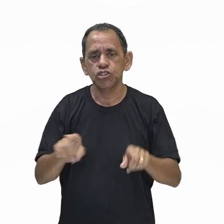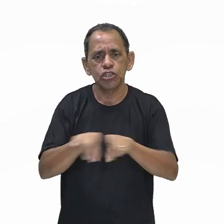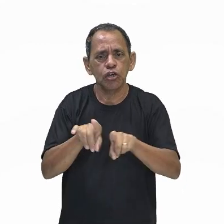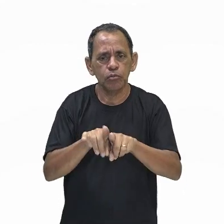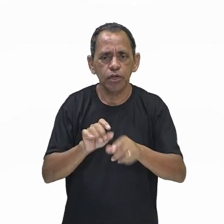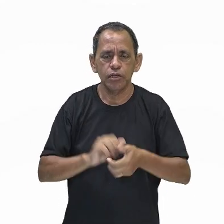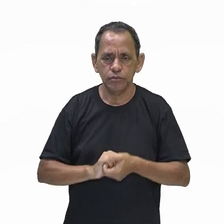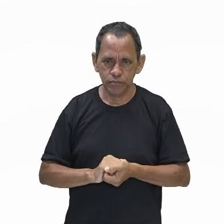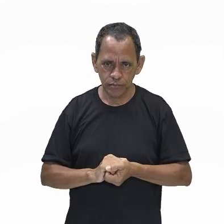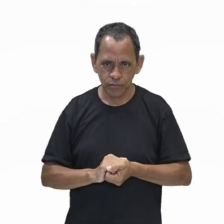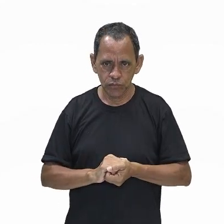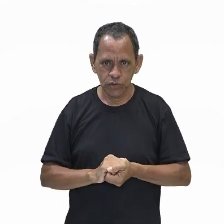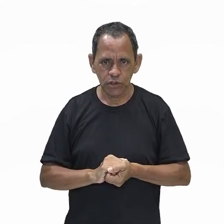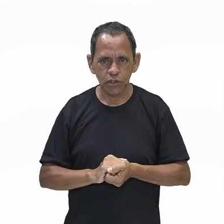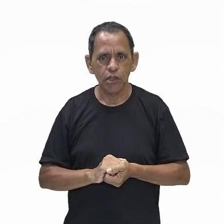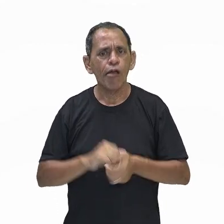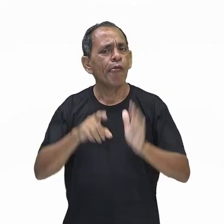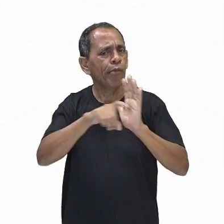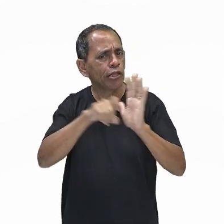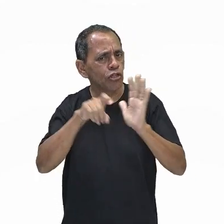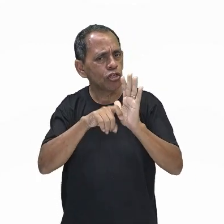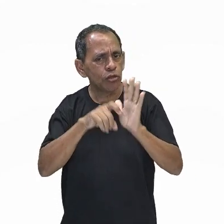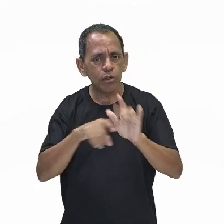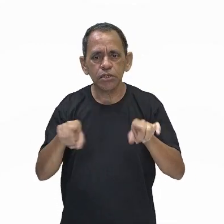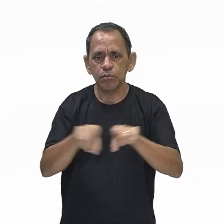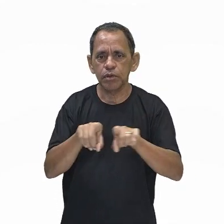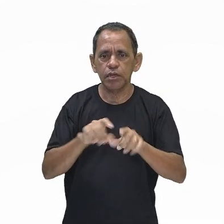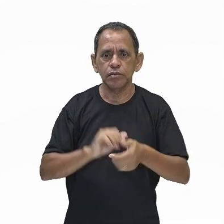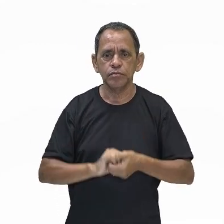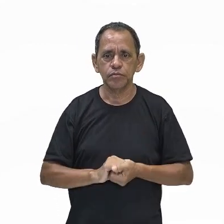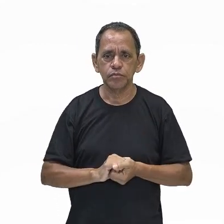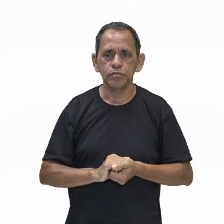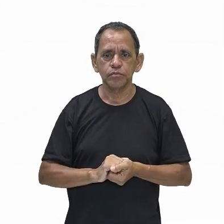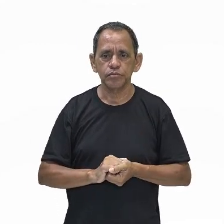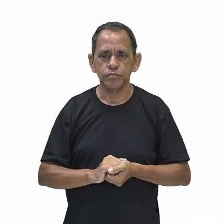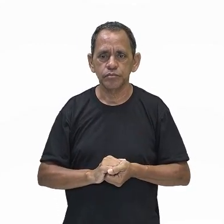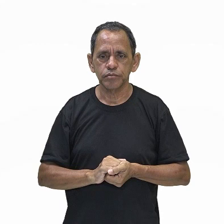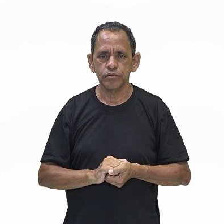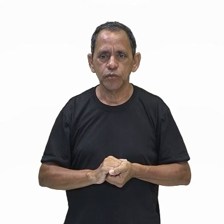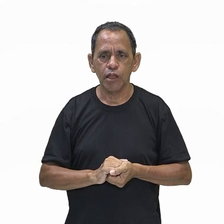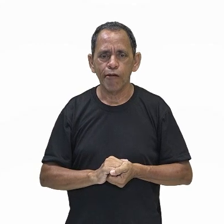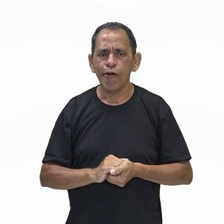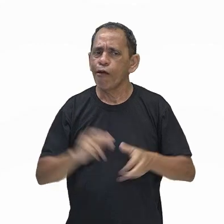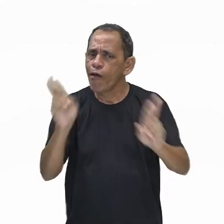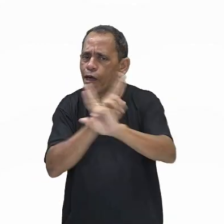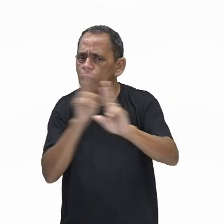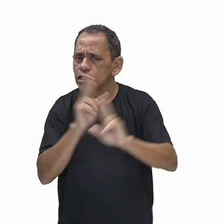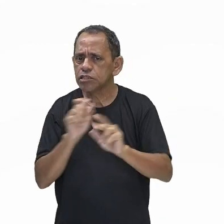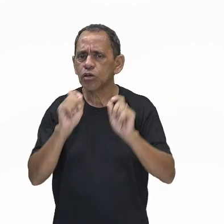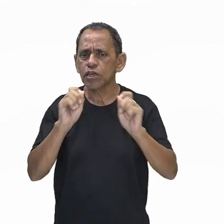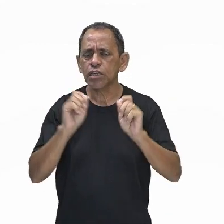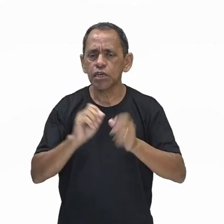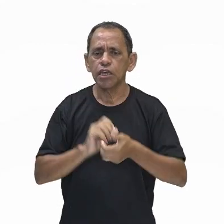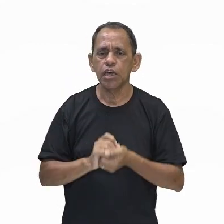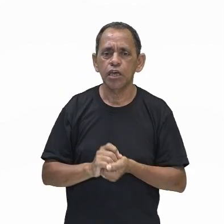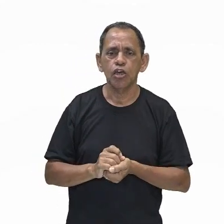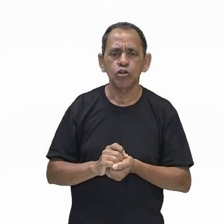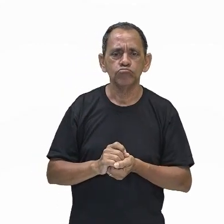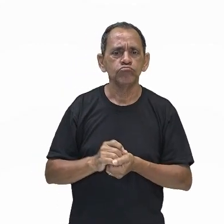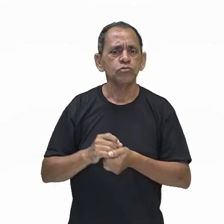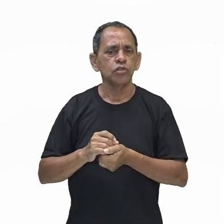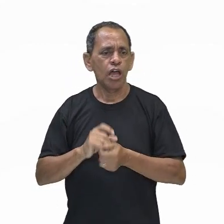aí a metonímia ou a anáfora, tá? Lembrando que a metonímia é quando a gente faz aquela relação, né, dos termos, como